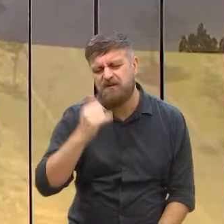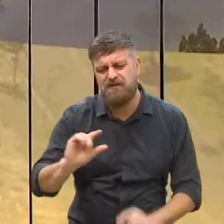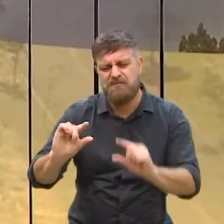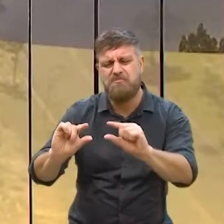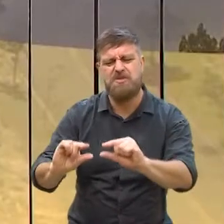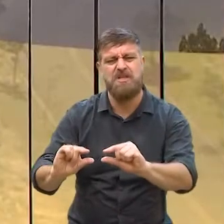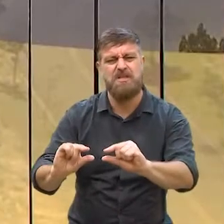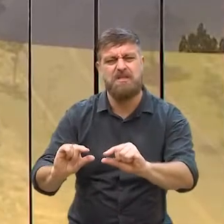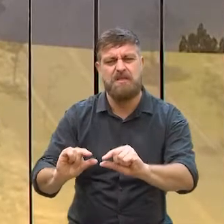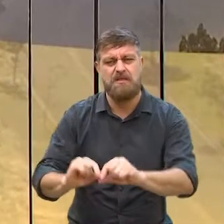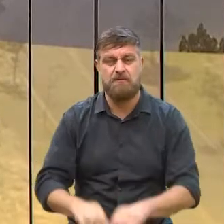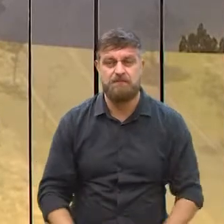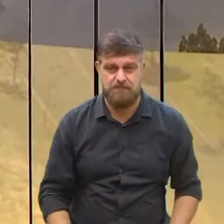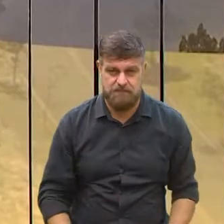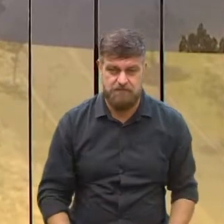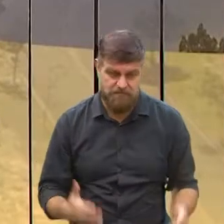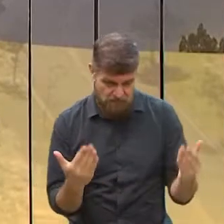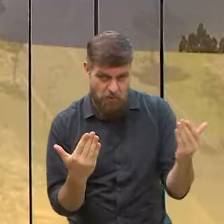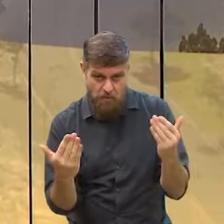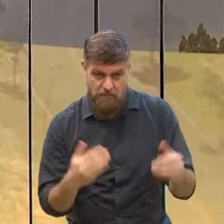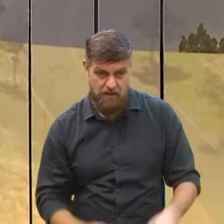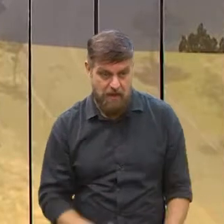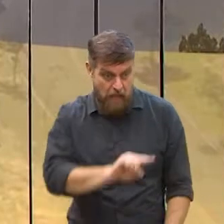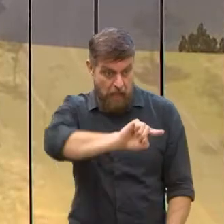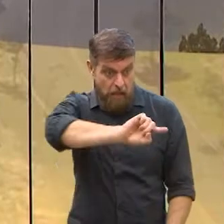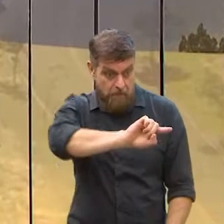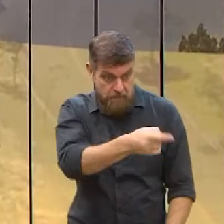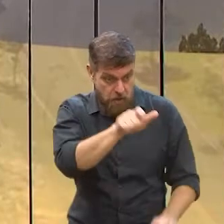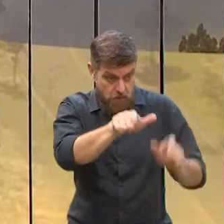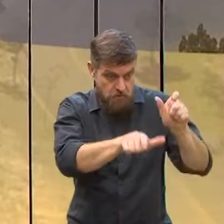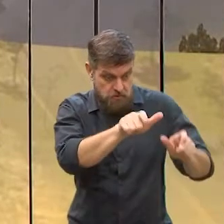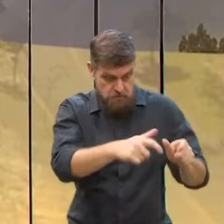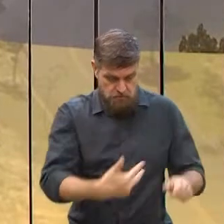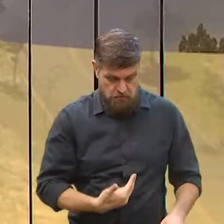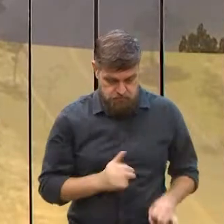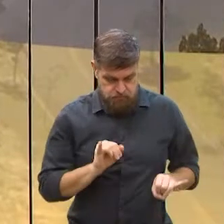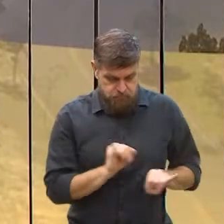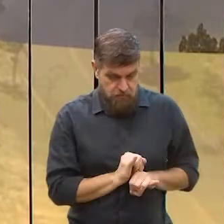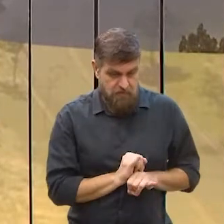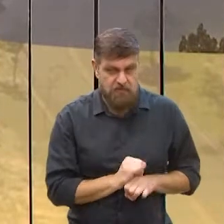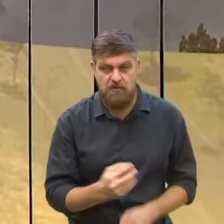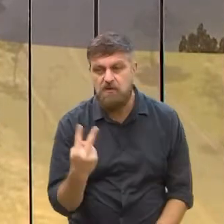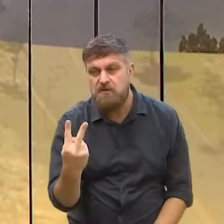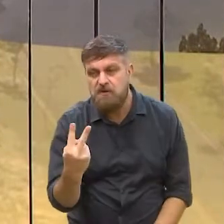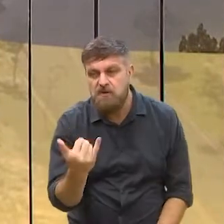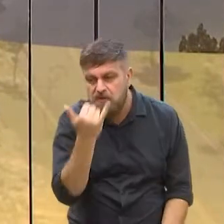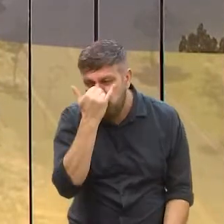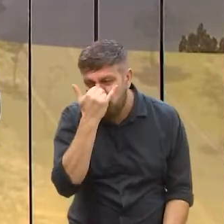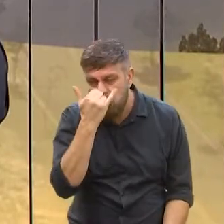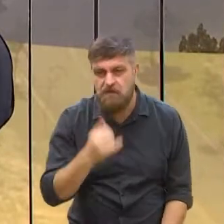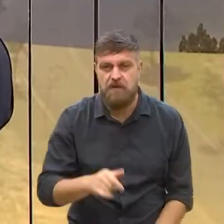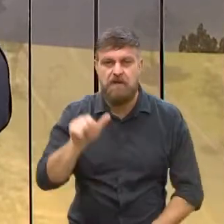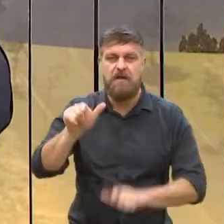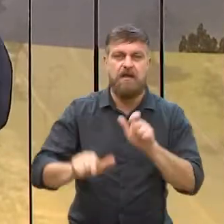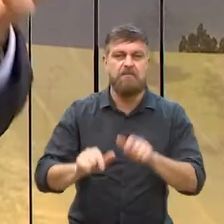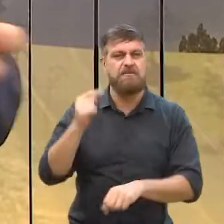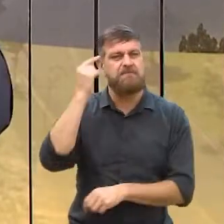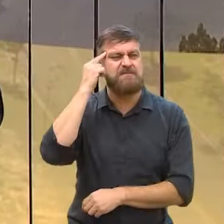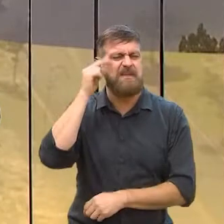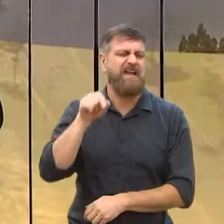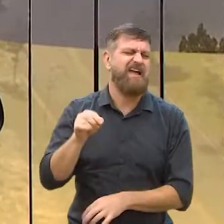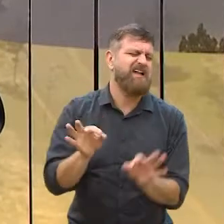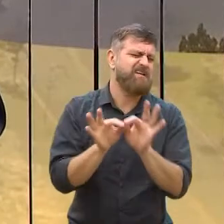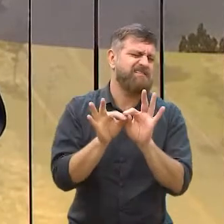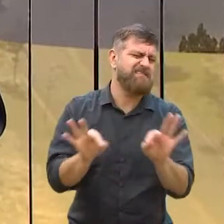mesmo. Então acaba sendo esse número tão pequeno que as pessoas entendem como uma situação